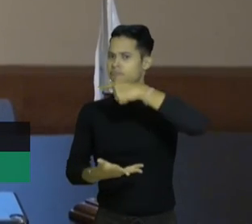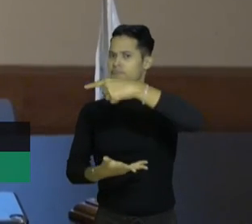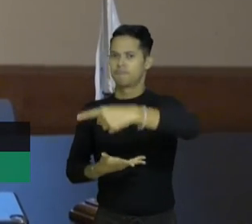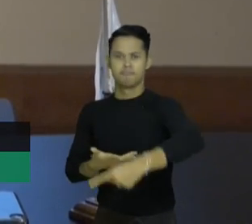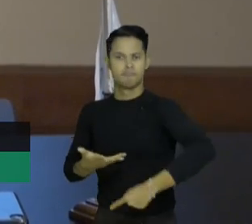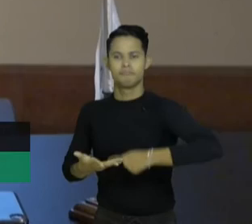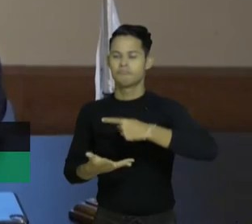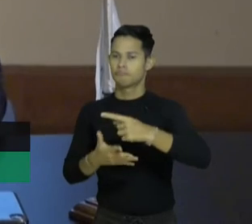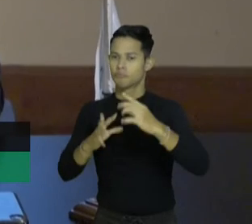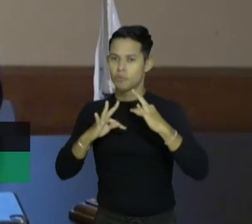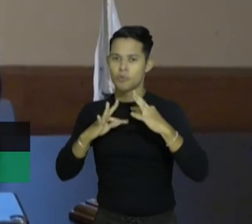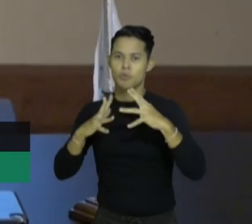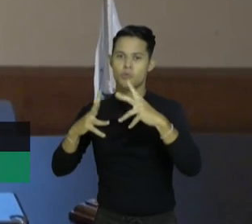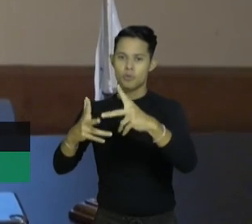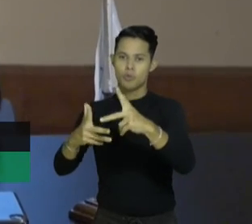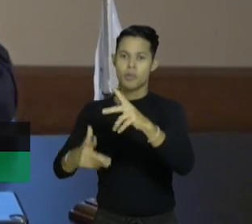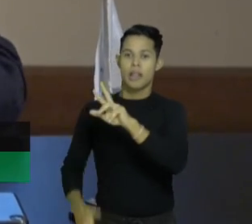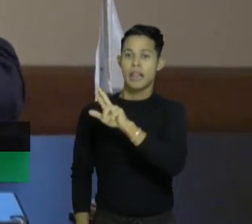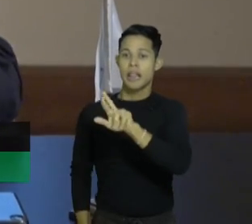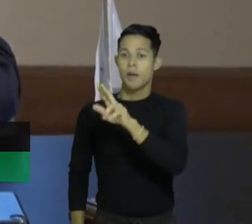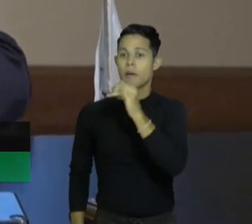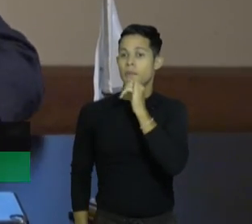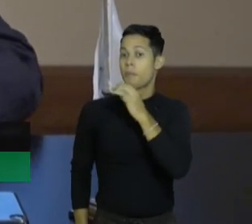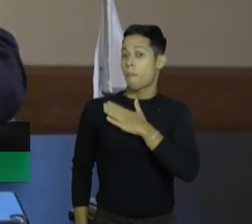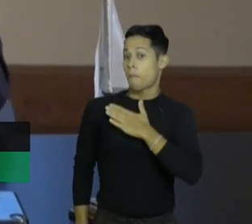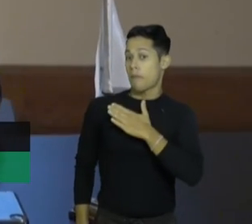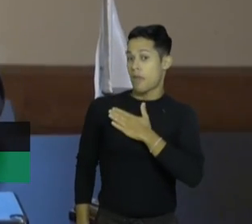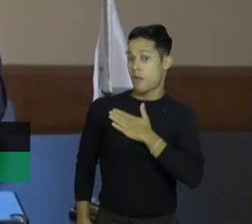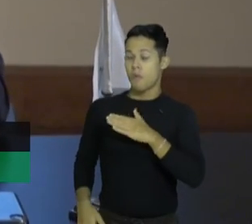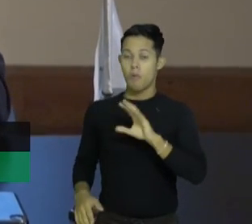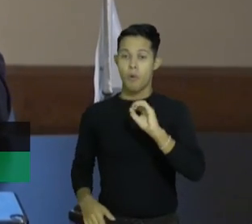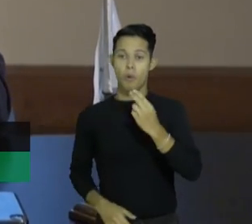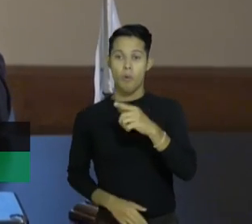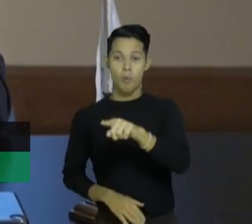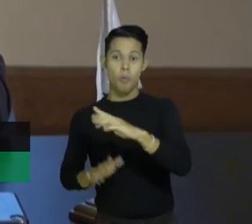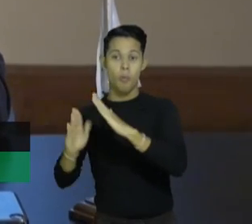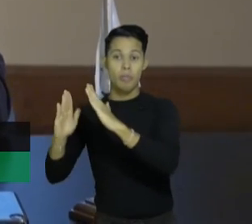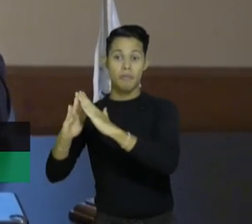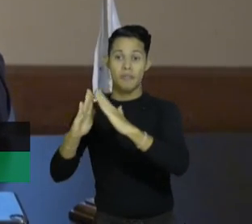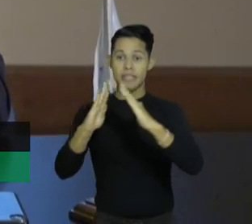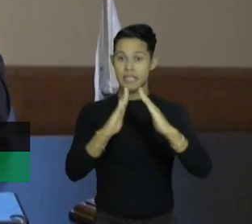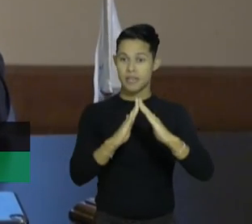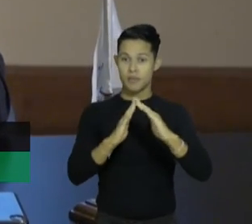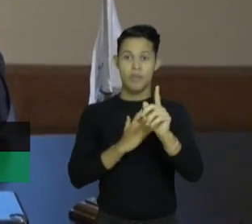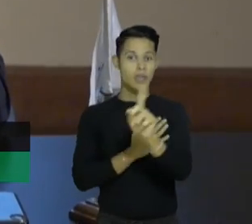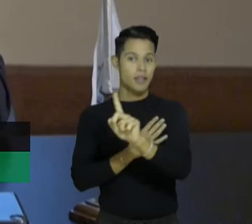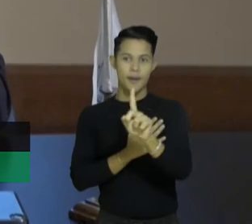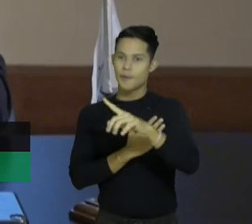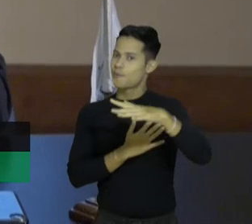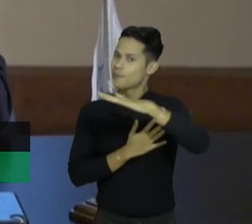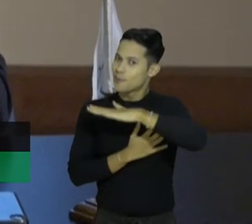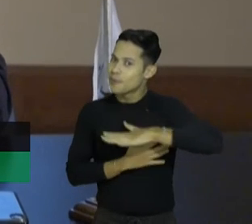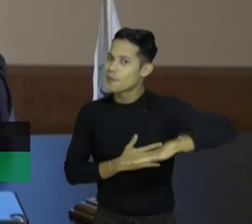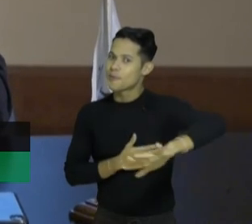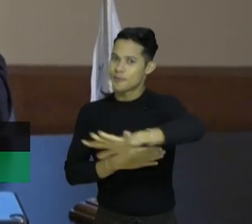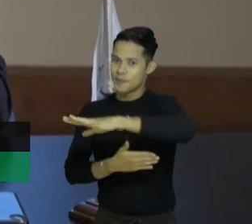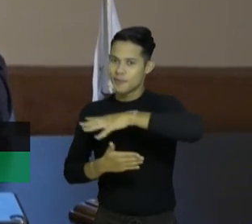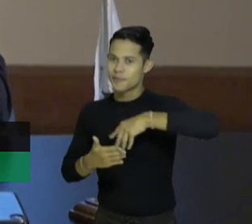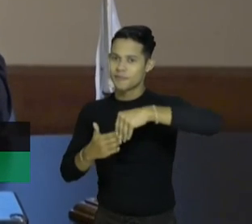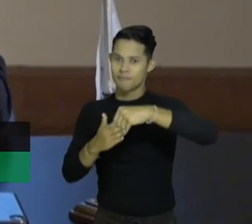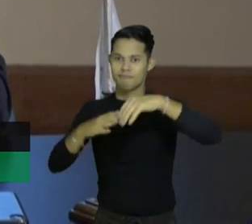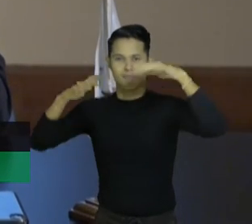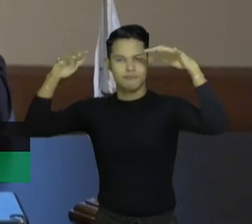Eh o meu terreiro e o terreiro do vizinho todos os terreiros estão sendo eh atingidos porque